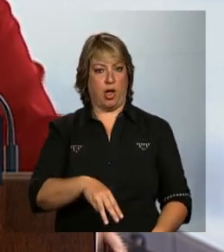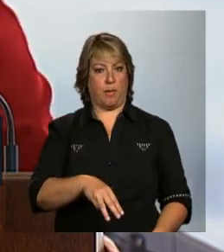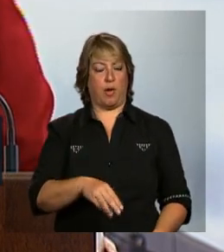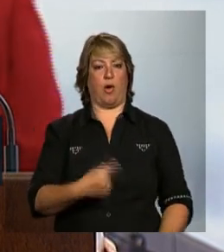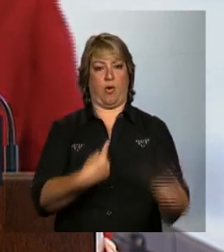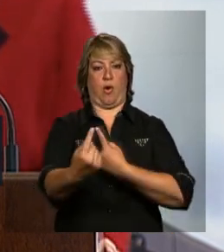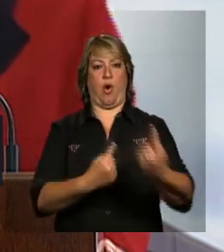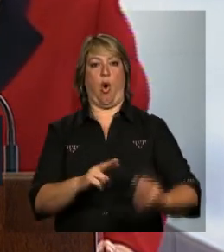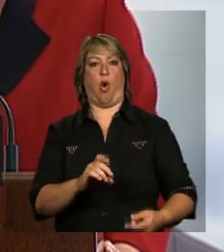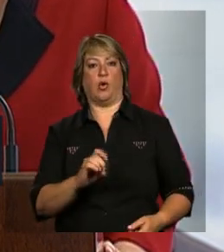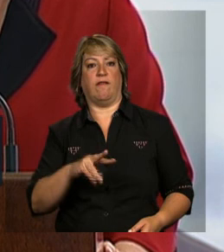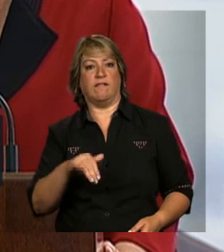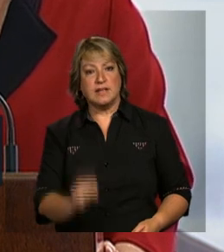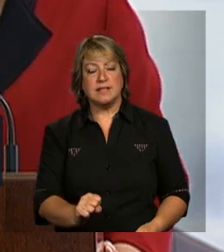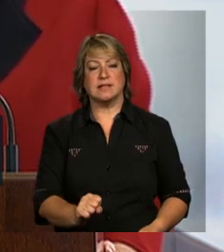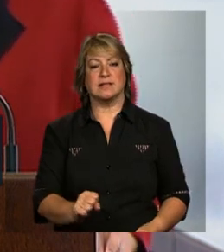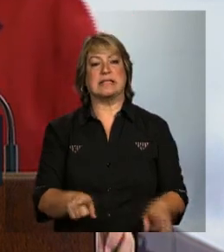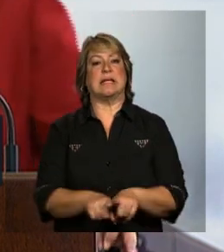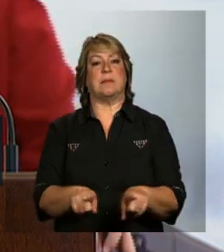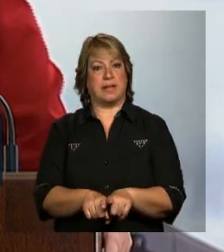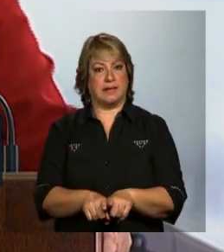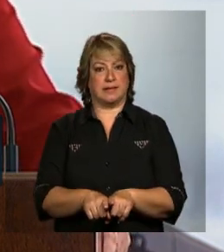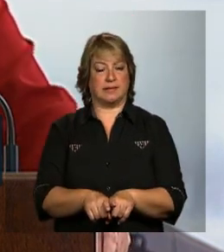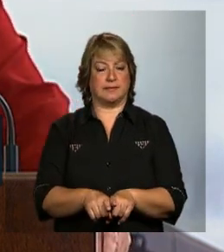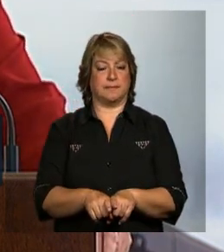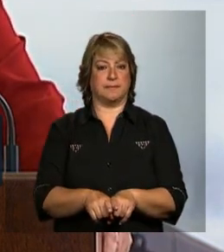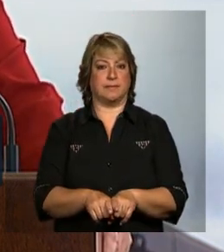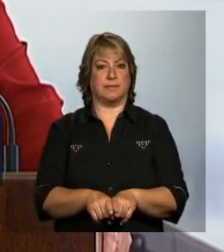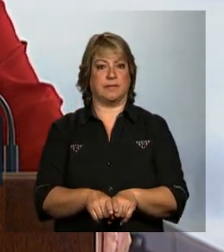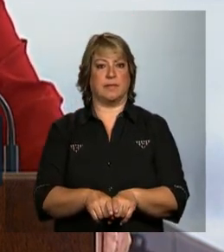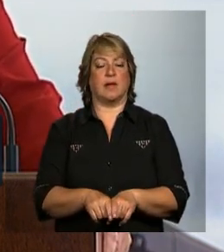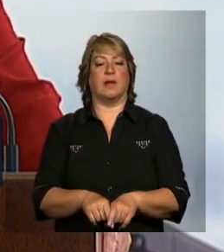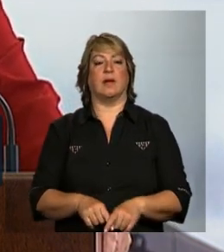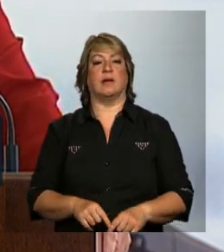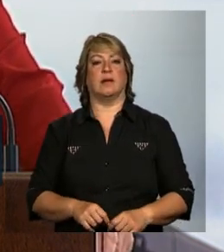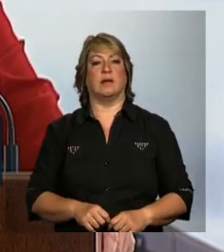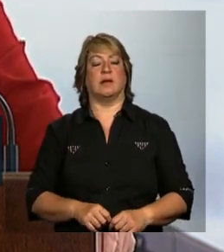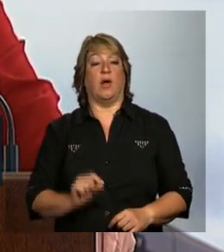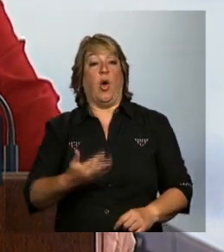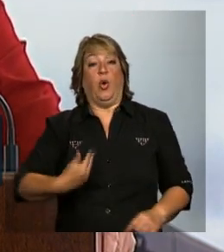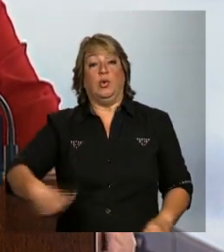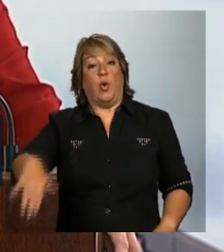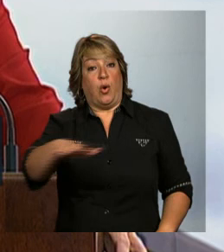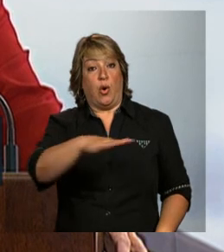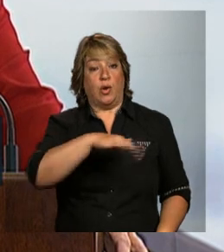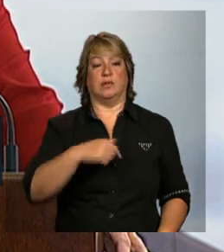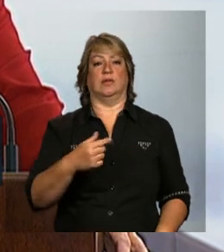de rodovias e também só os nossos